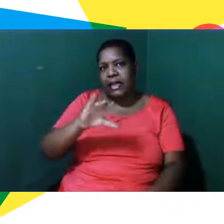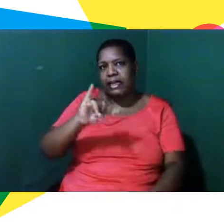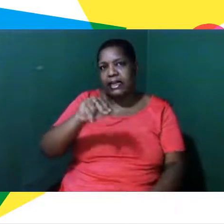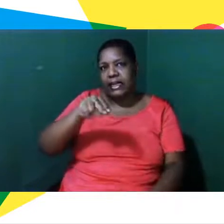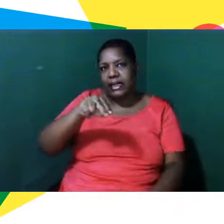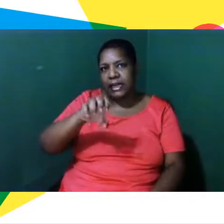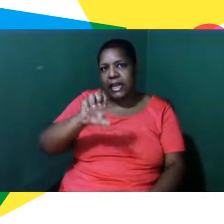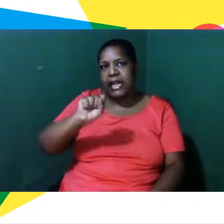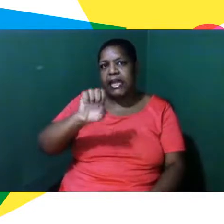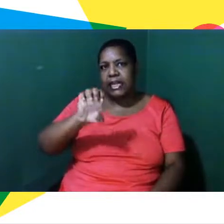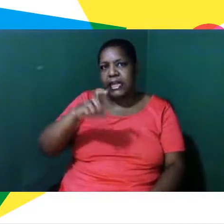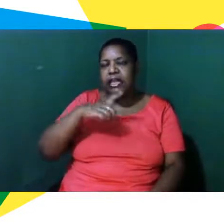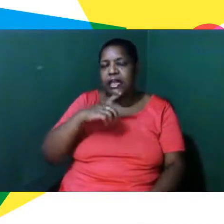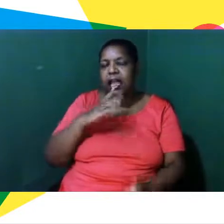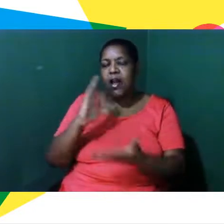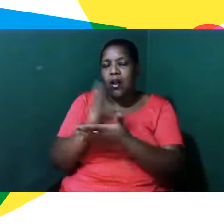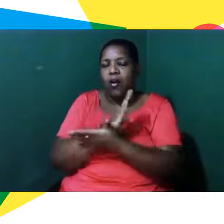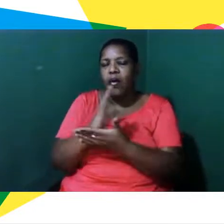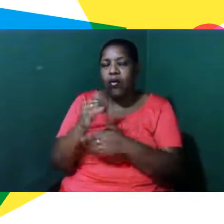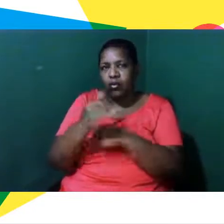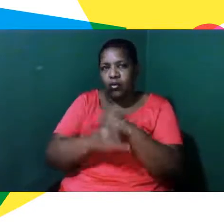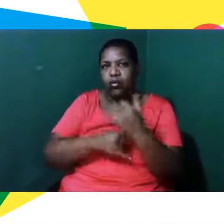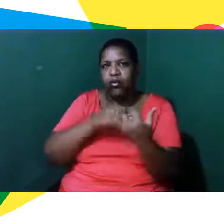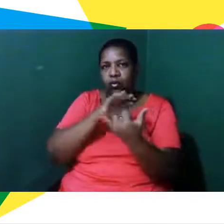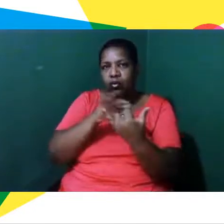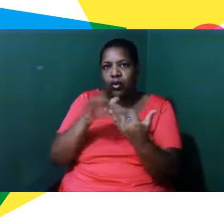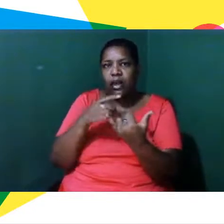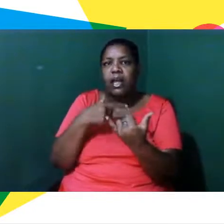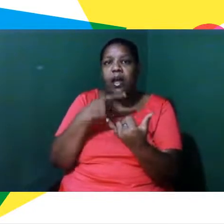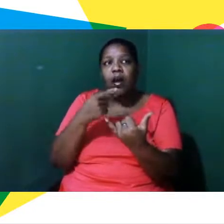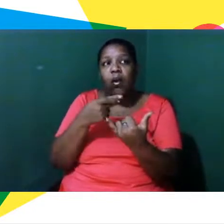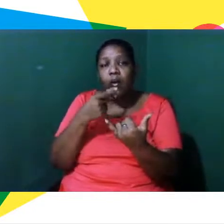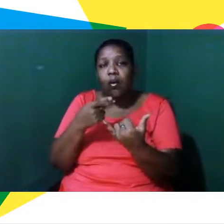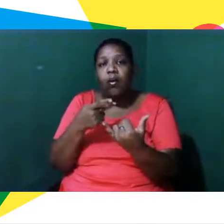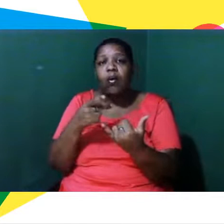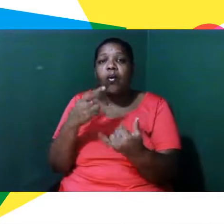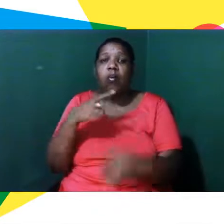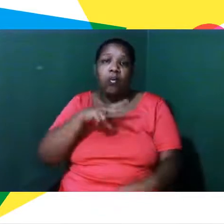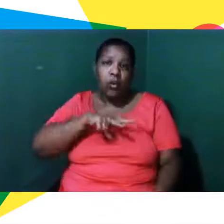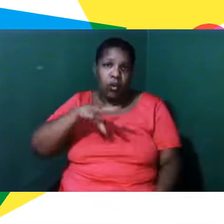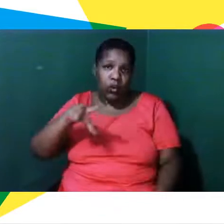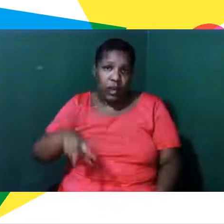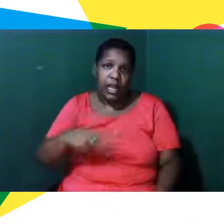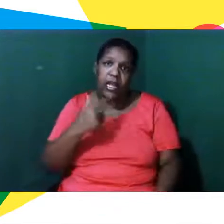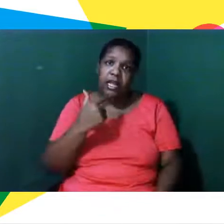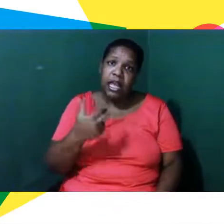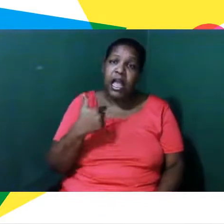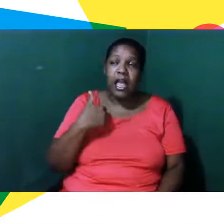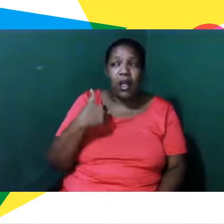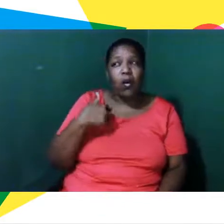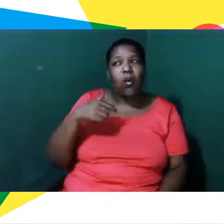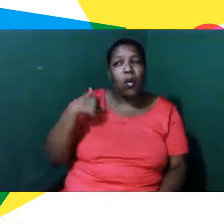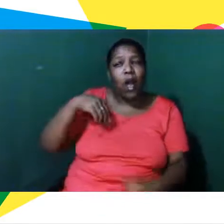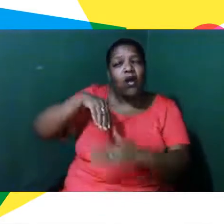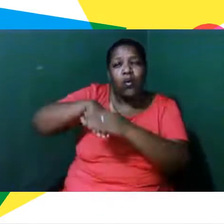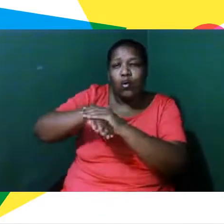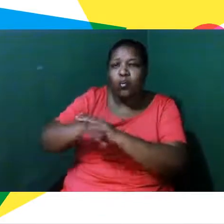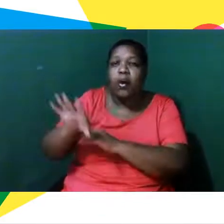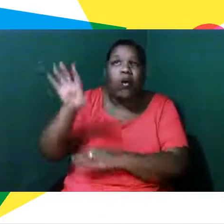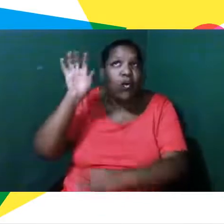tem alguns canais em português e inglês é o meu que me condicionei a assistir muita coisa em inglês